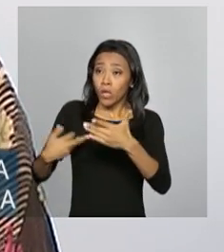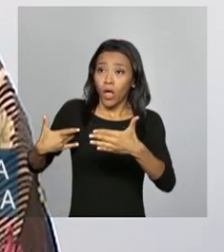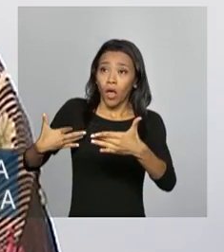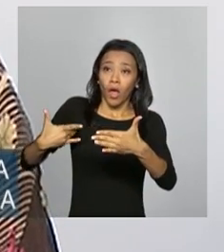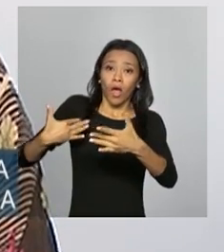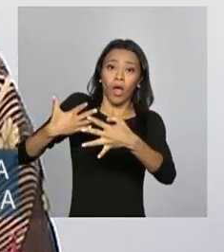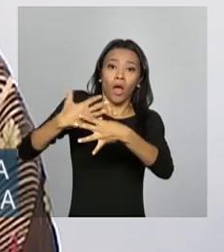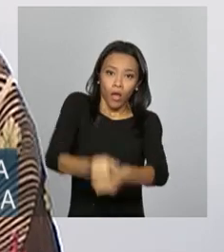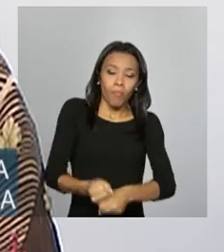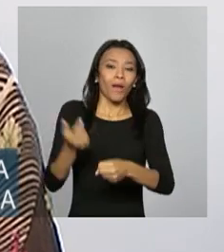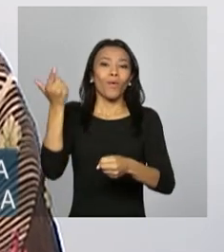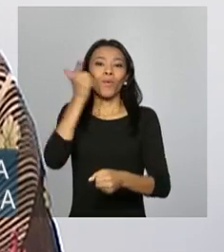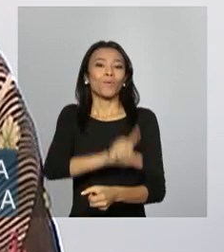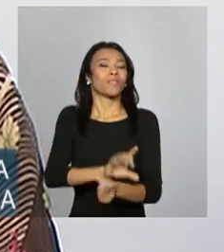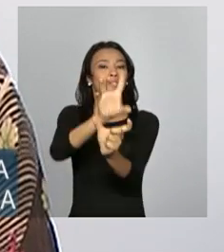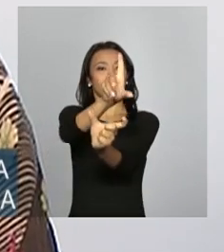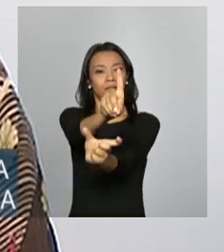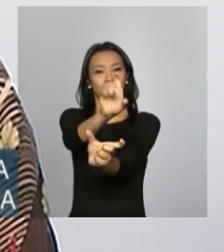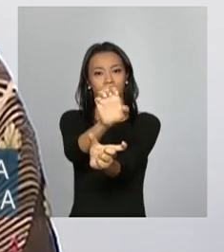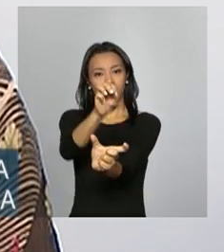tivéssemos direito à democracia.